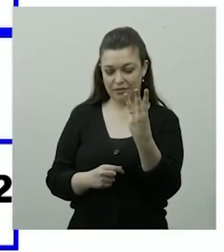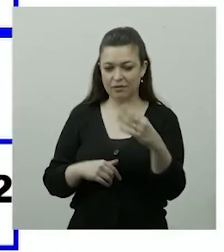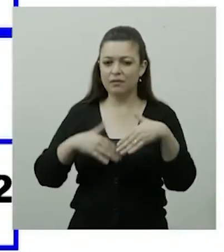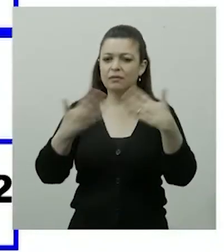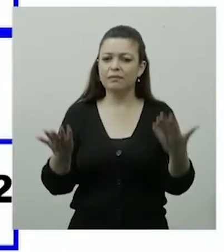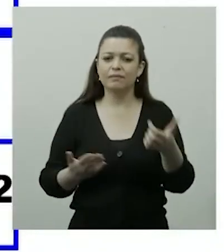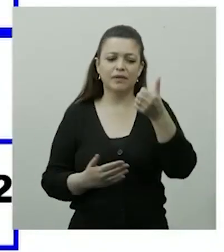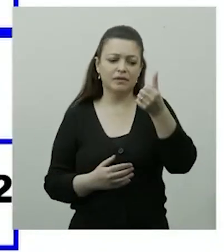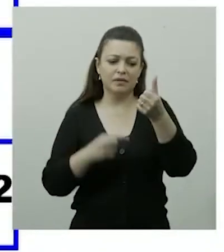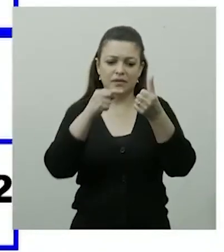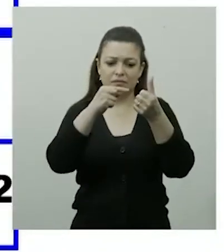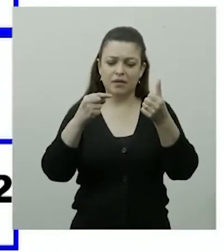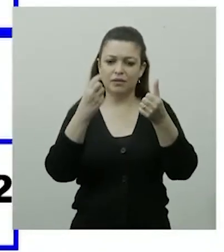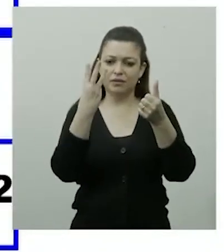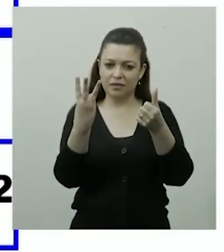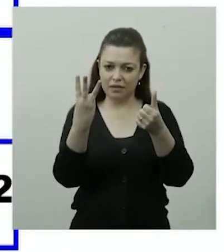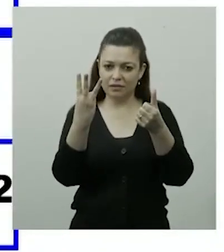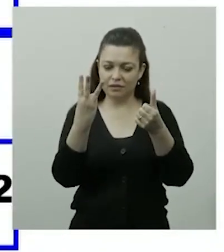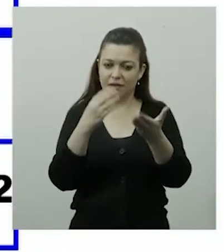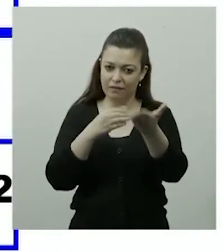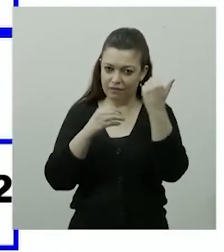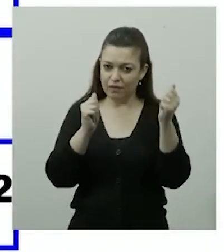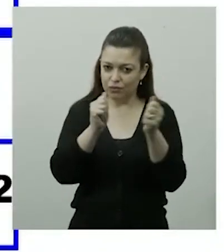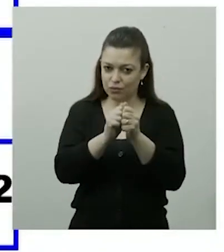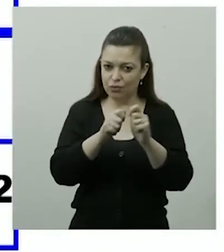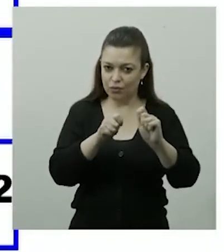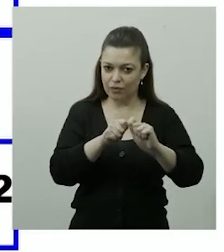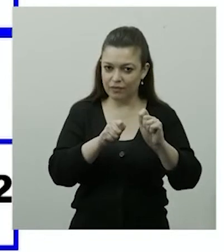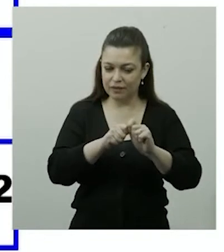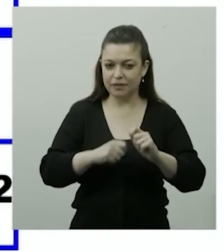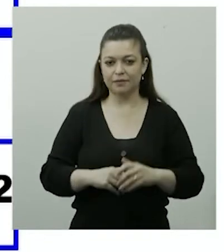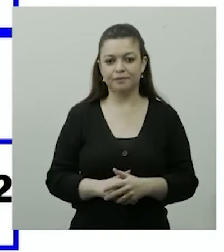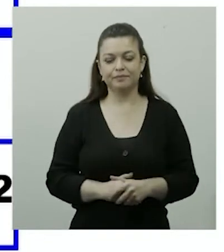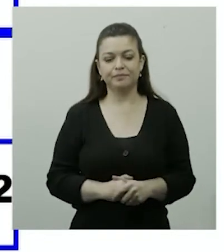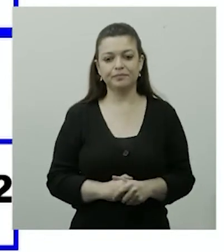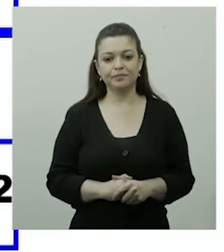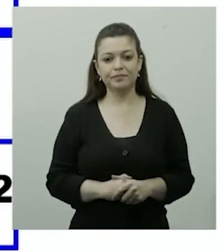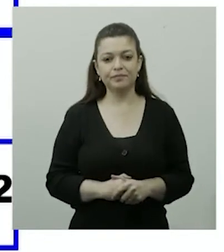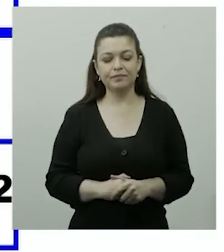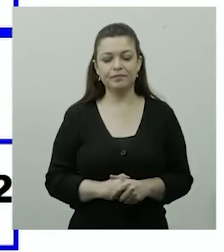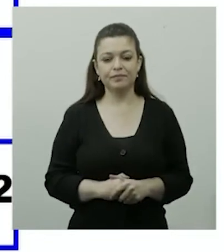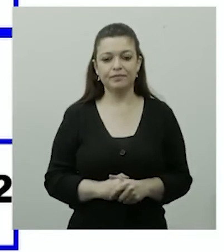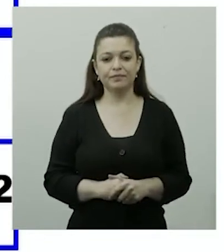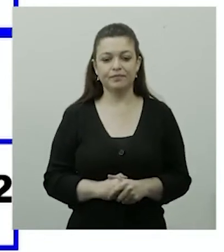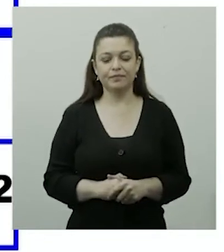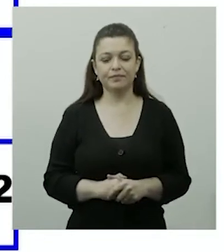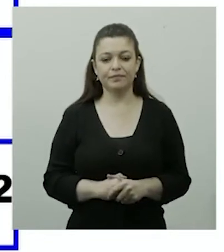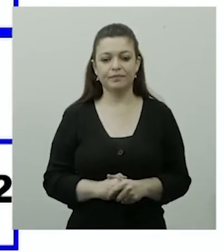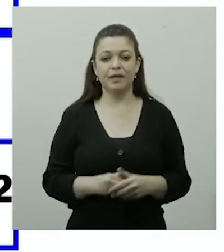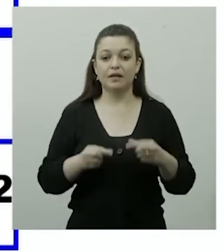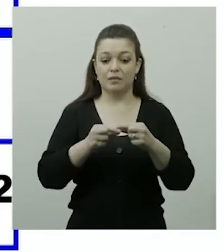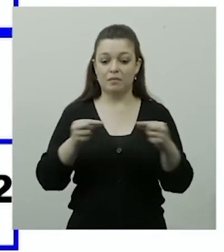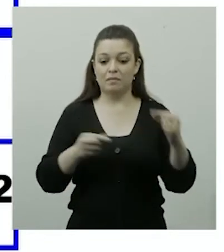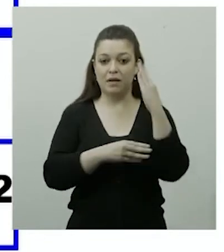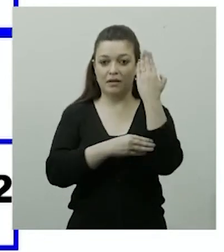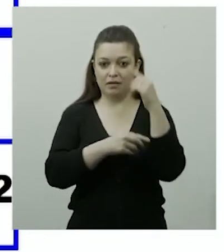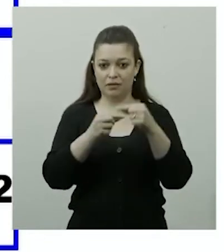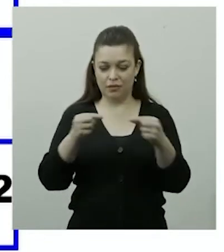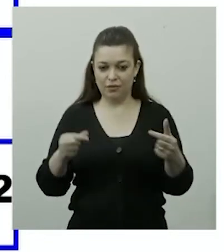é 6 menos 3? Vamos fazer juntos? Então, vou separar aqui 6